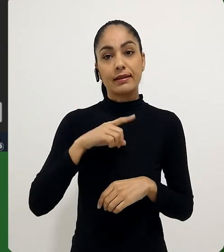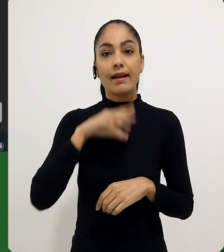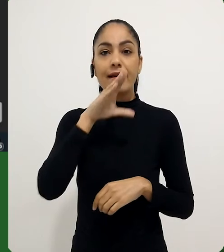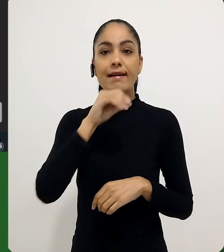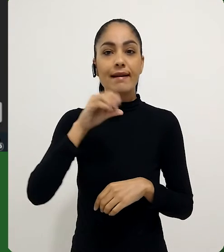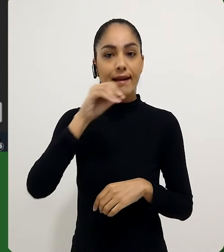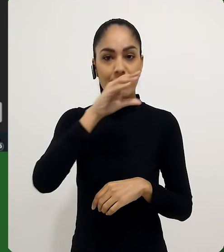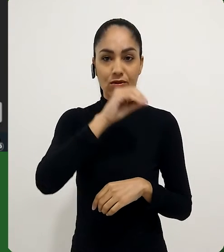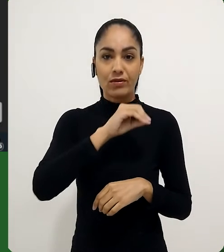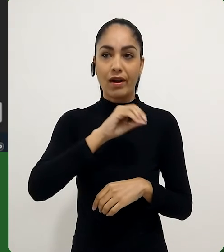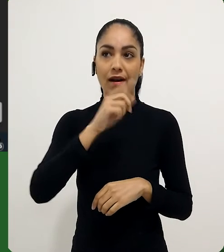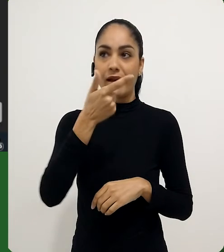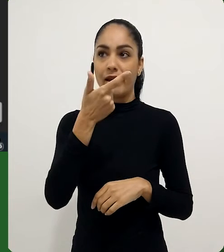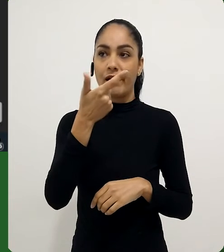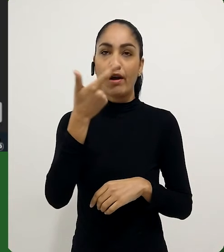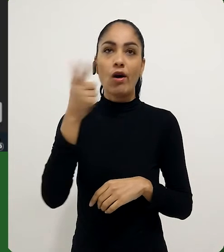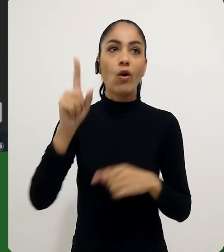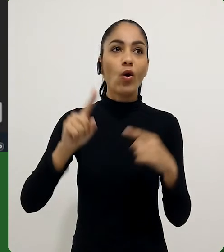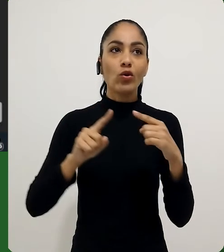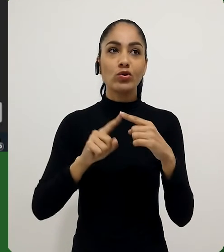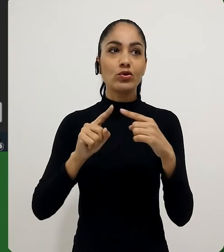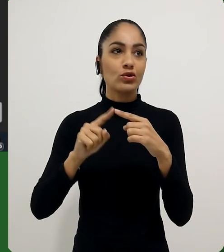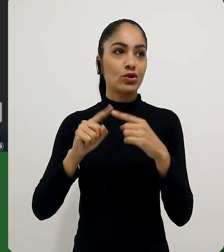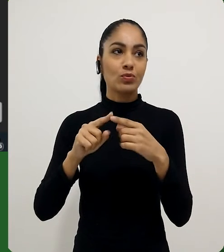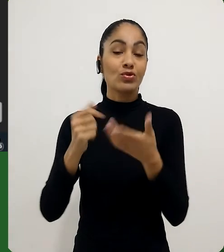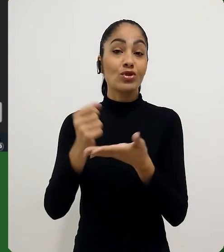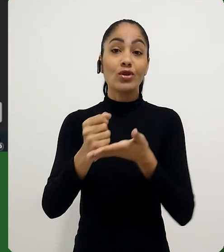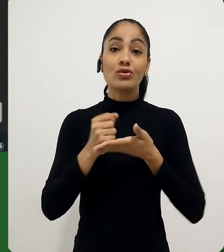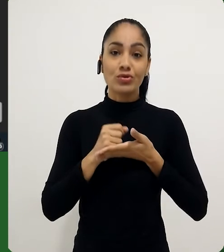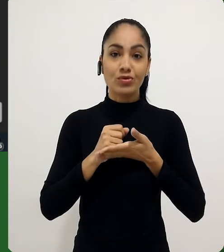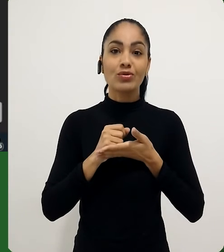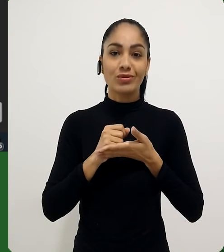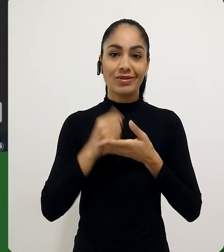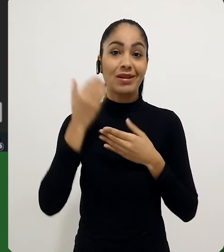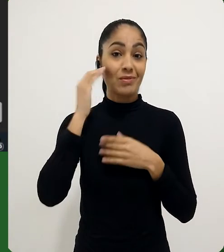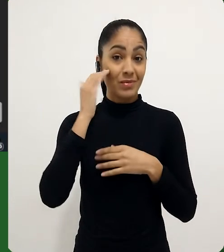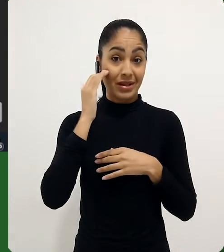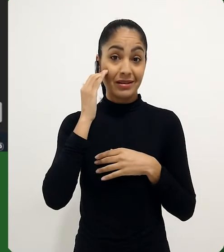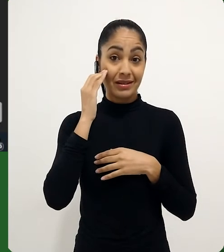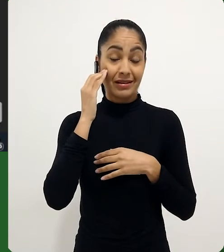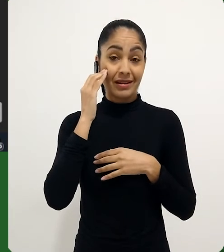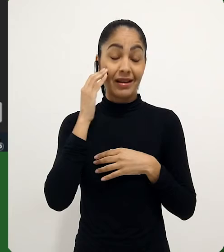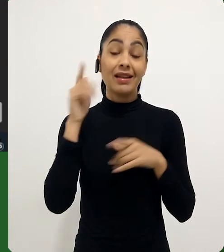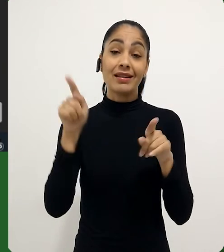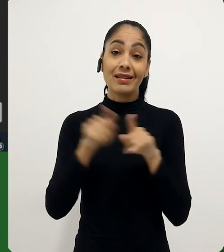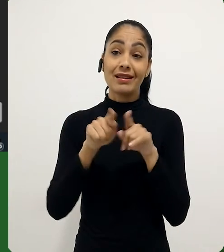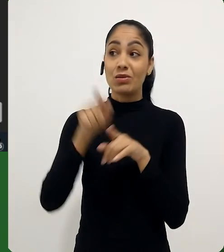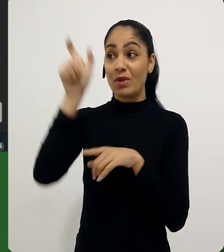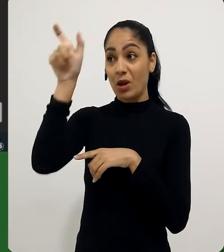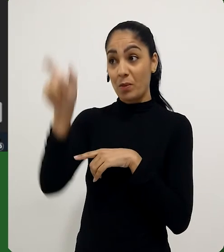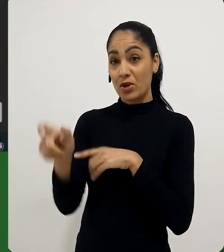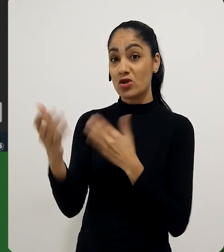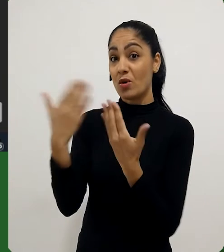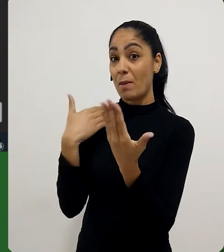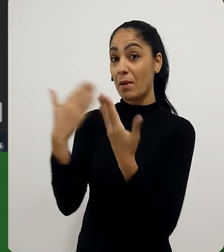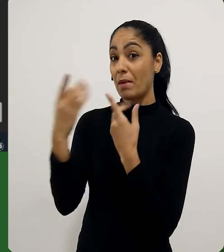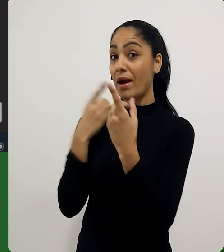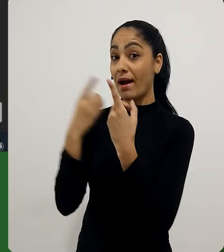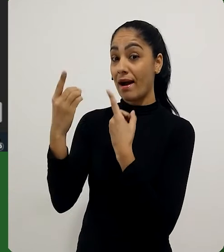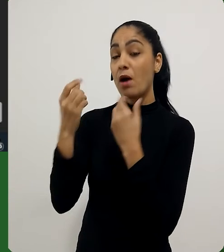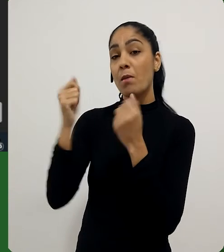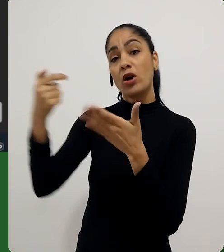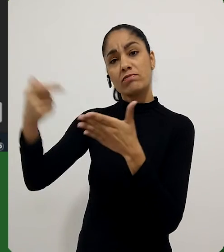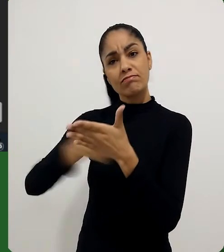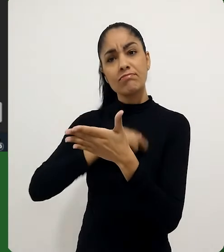interação pessoal, nós temos outros recursos que ajudam o interlocutor a nos compreender. E ele tem a oportunidade de